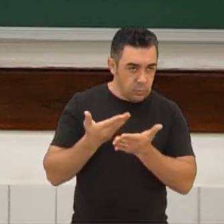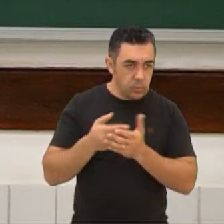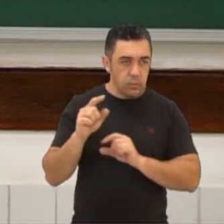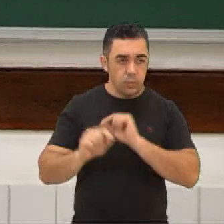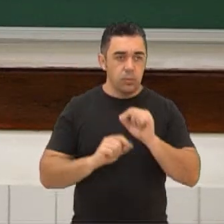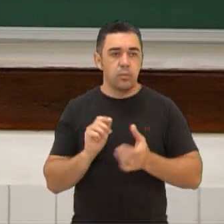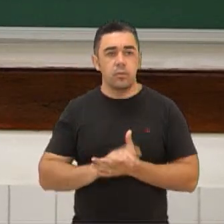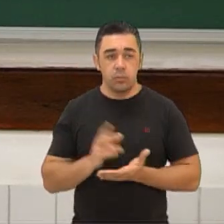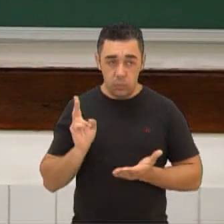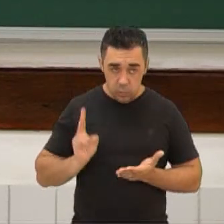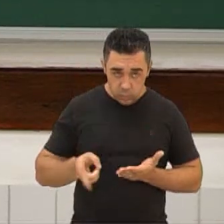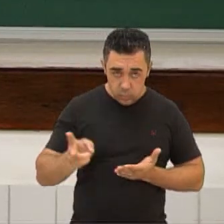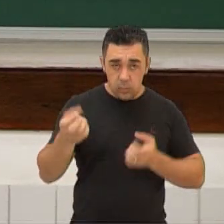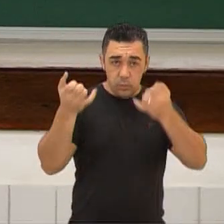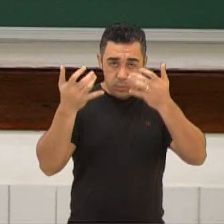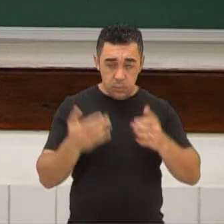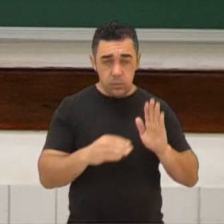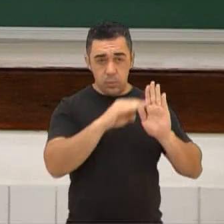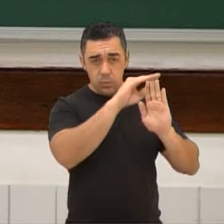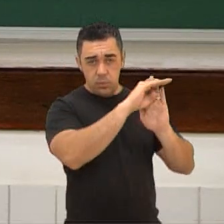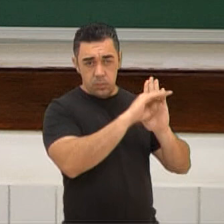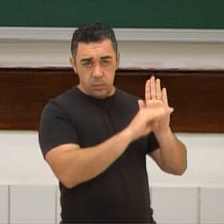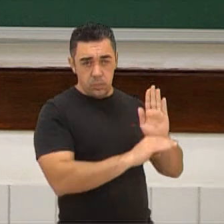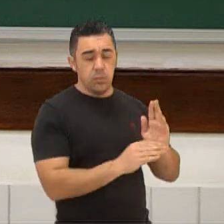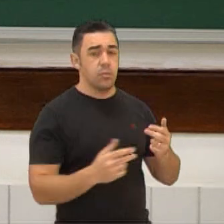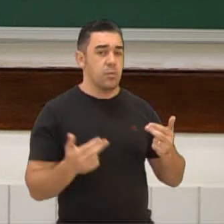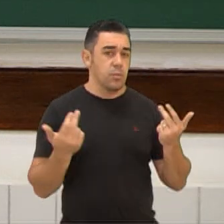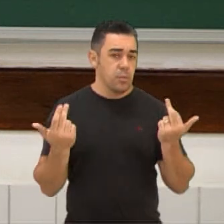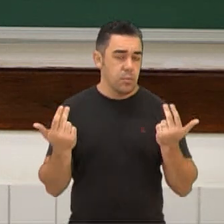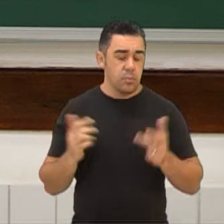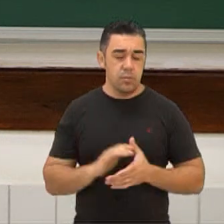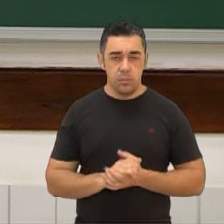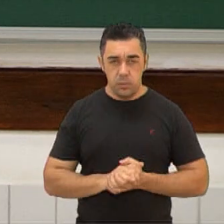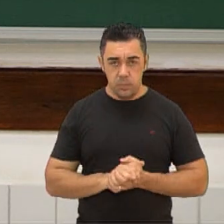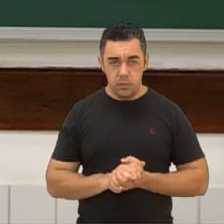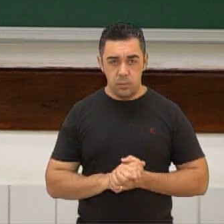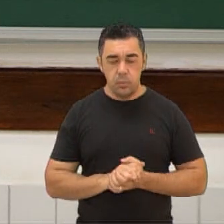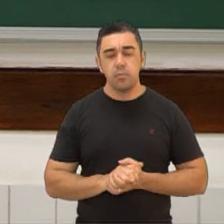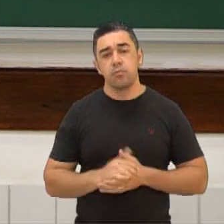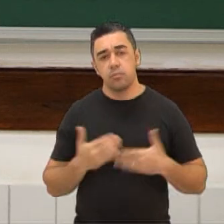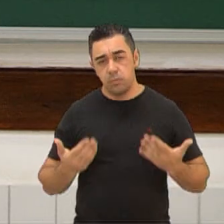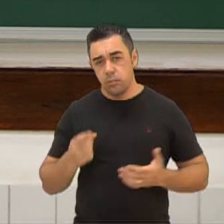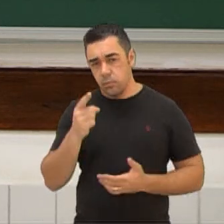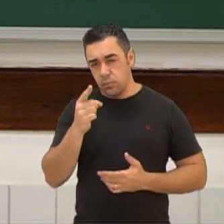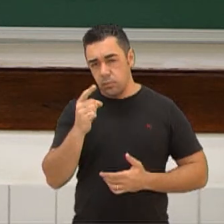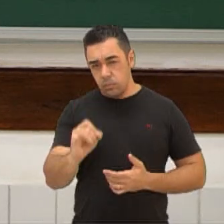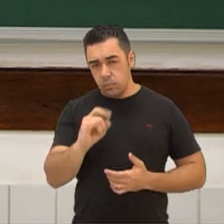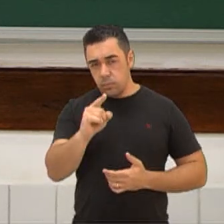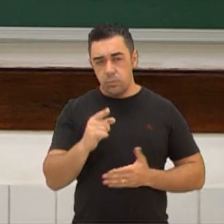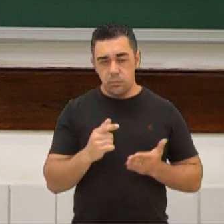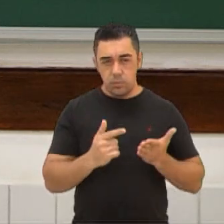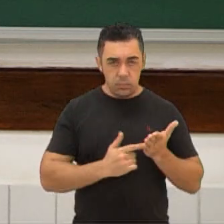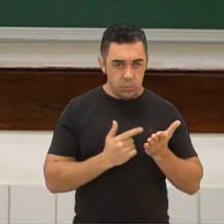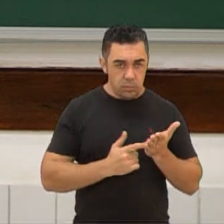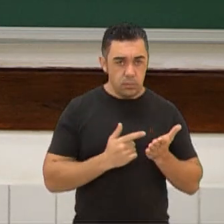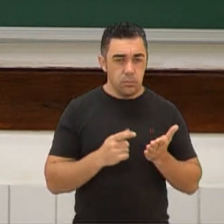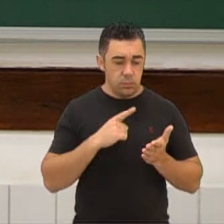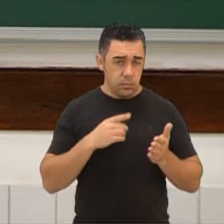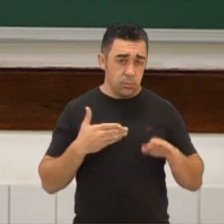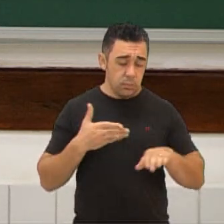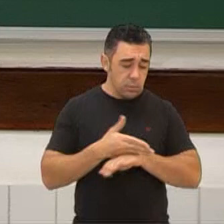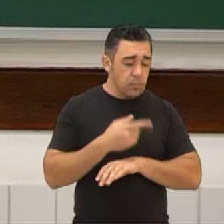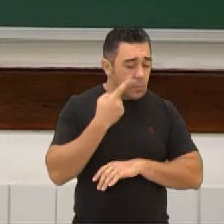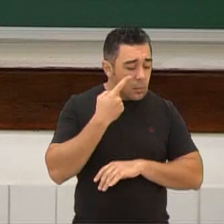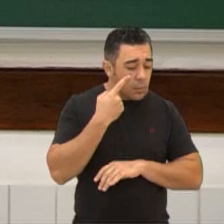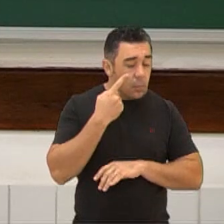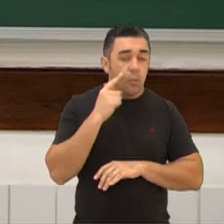próxima aula? Vamos continuar aí estudando essa propriedade de igualdade. Então, se tiver o livro, se tiver acesso ao livro,